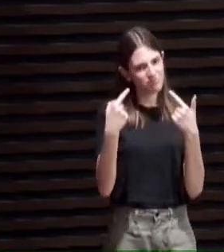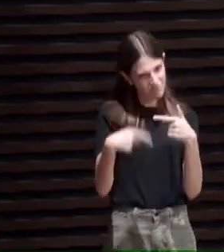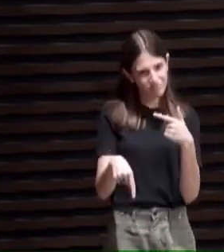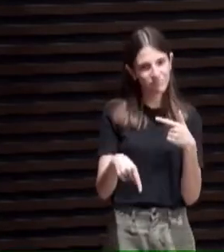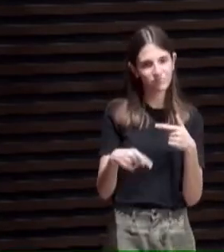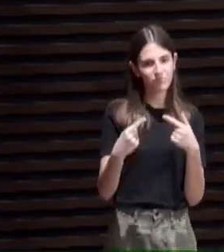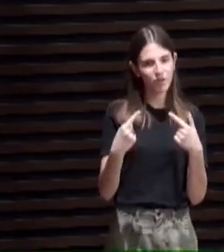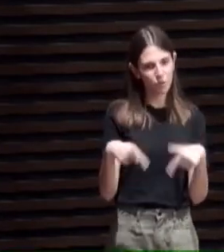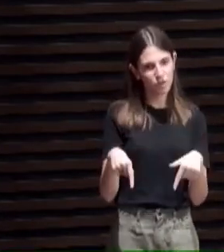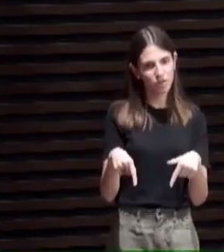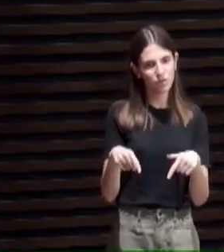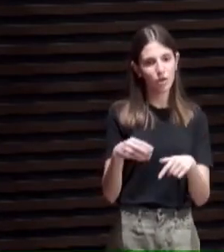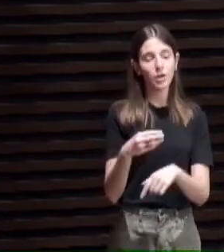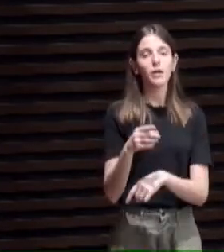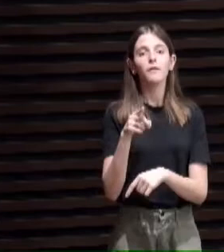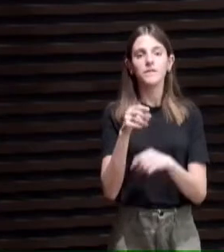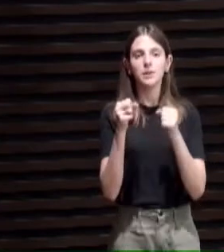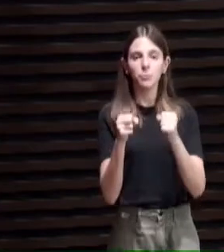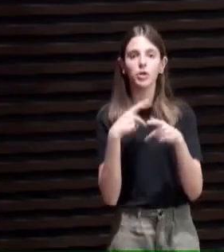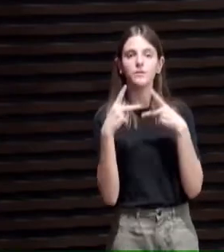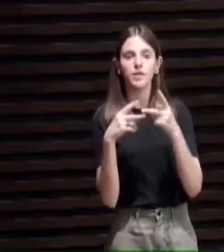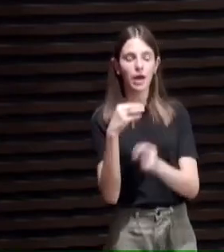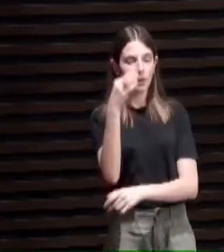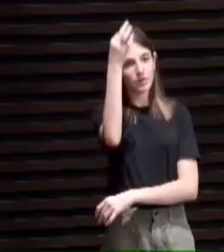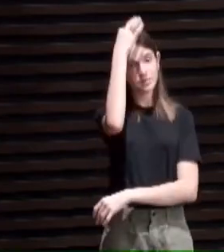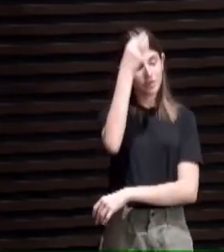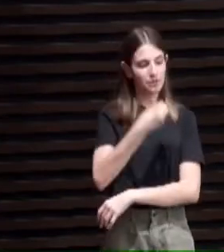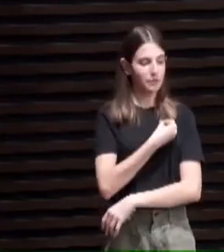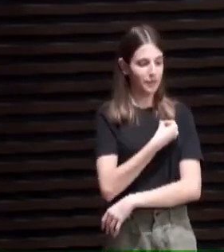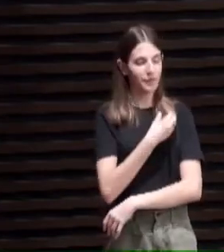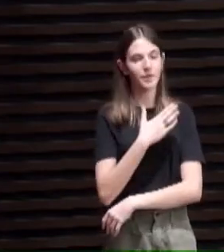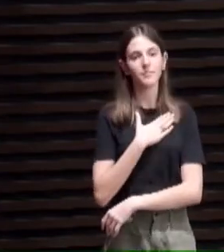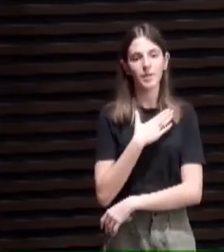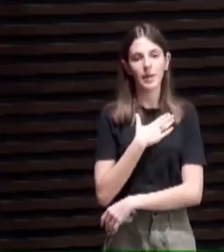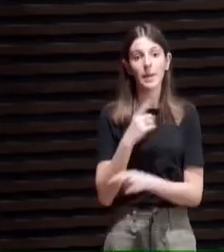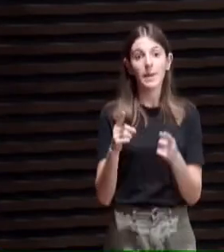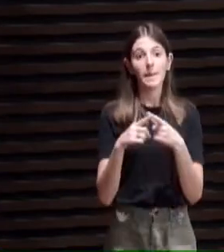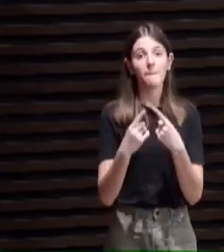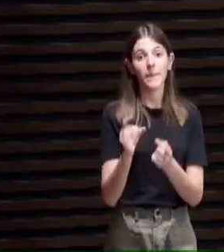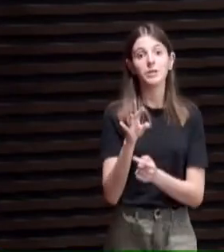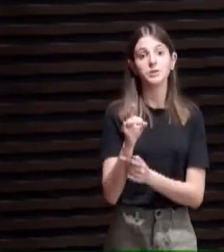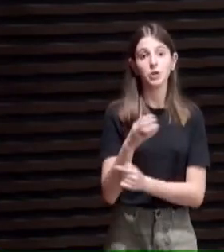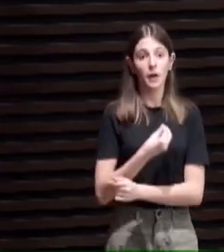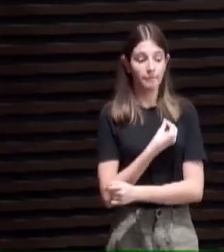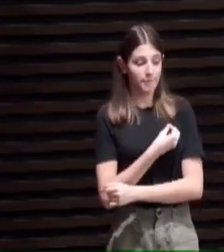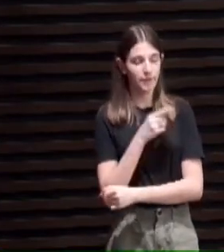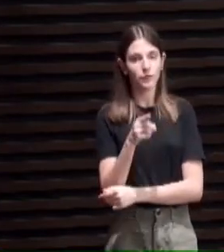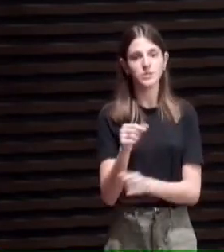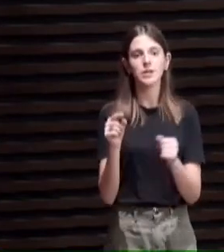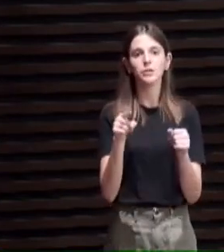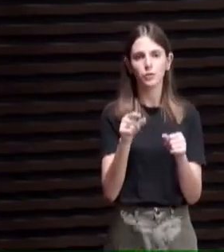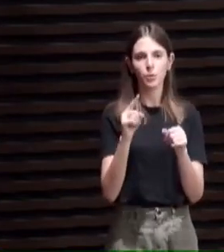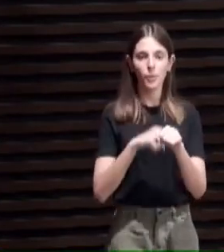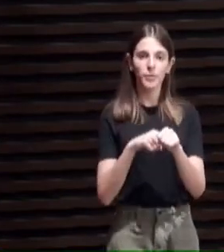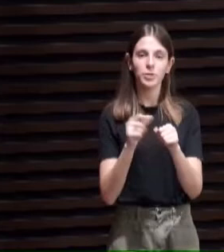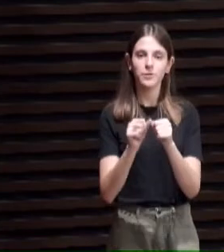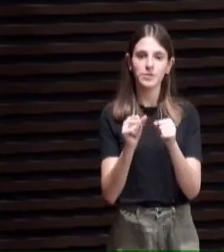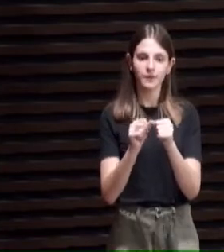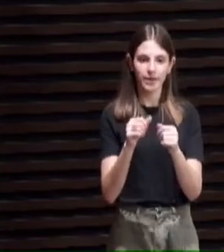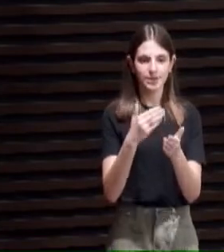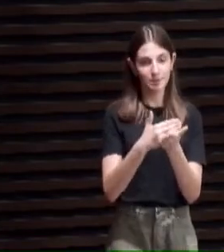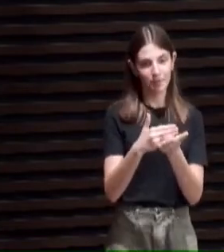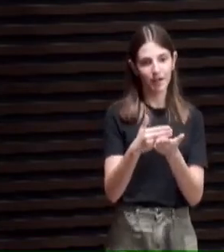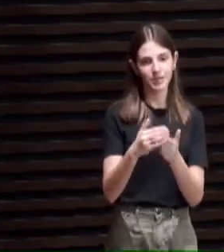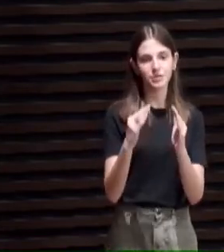poeticamente, o Espírito habita em mim. Tá certo? Mas ele só habita em você porque você faz parte de uma igreja, porque você caminha com irmãos,